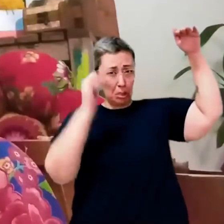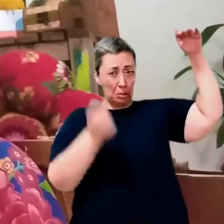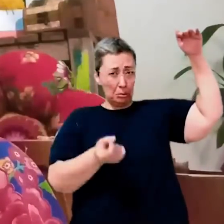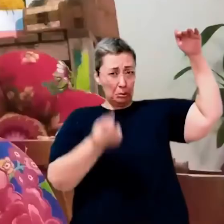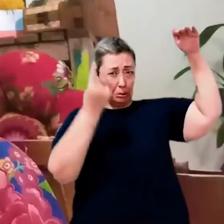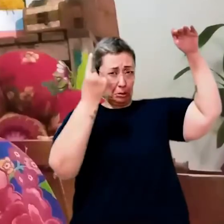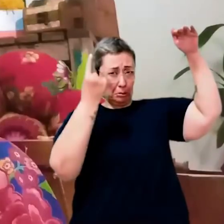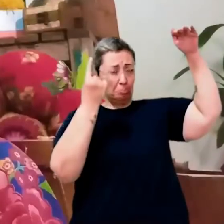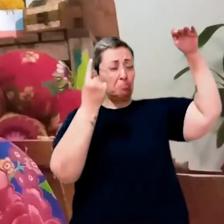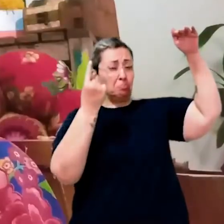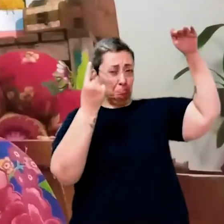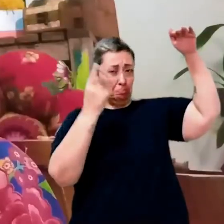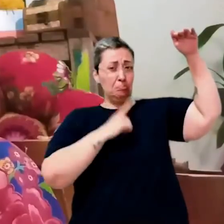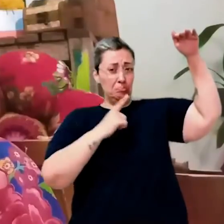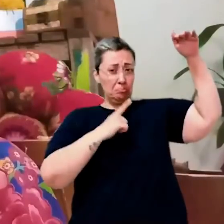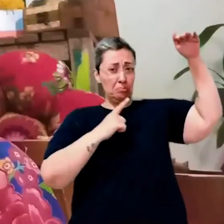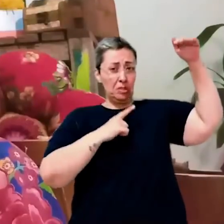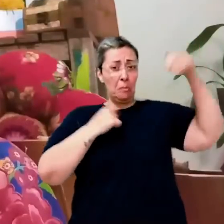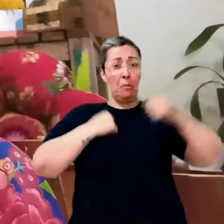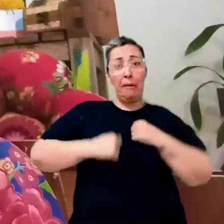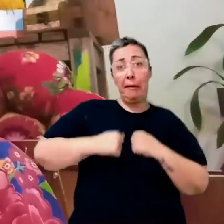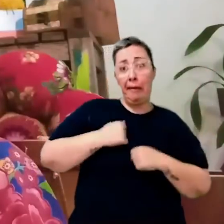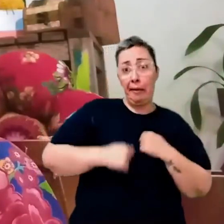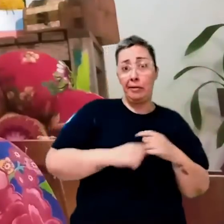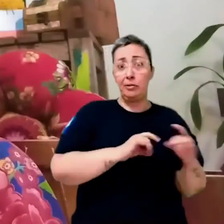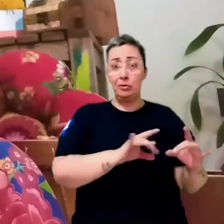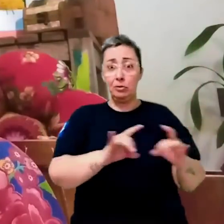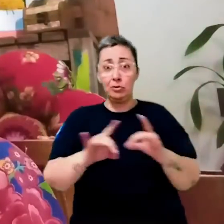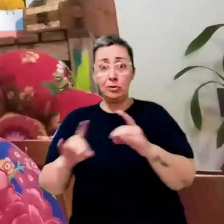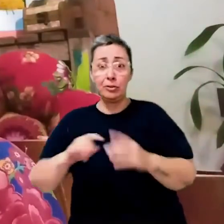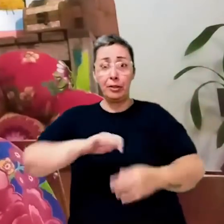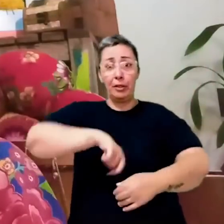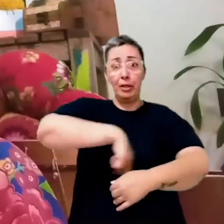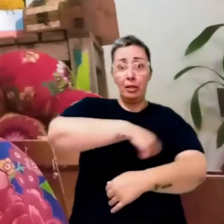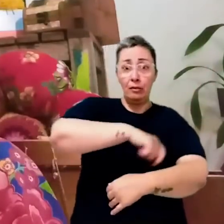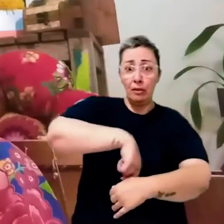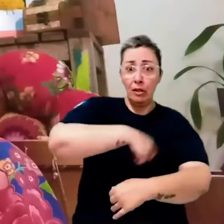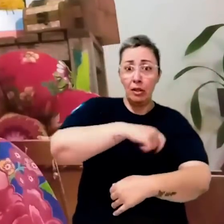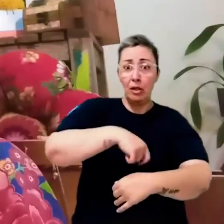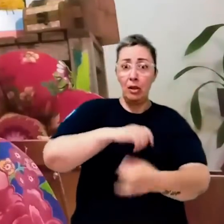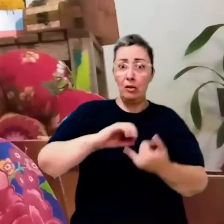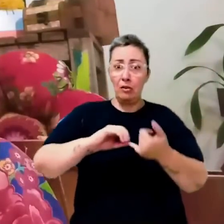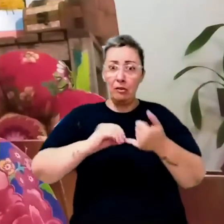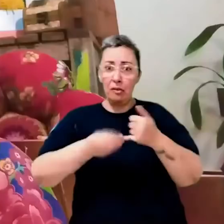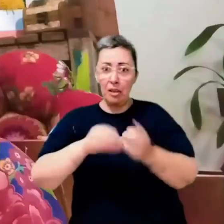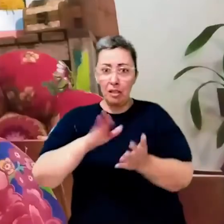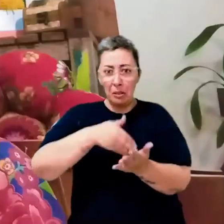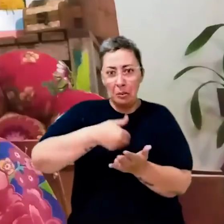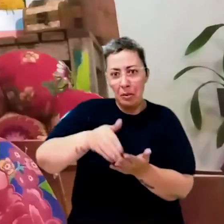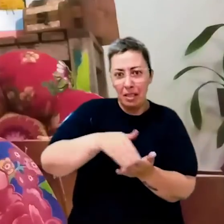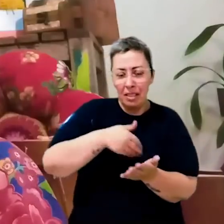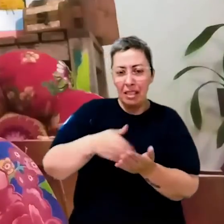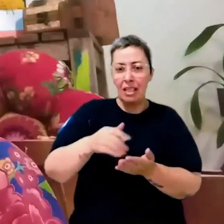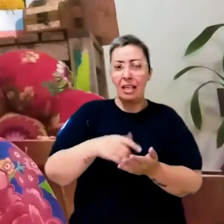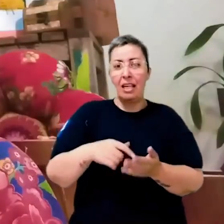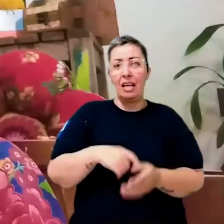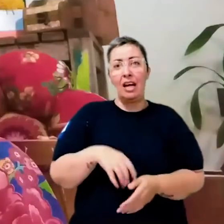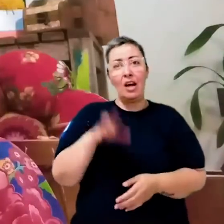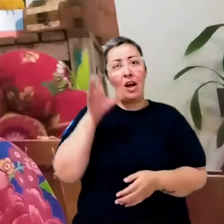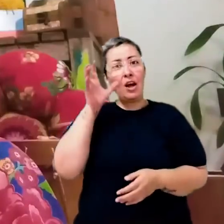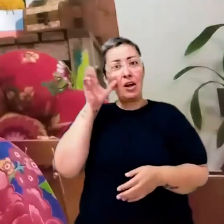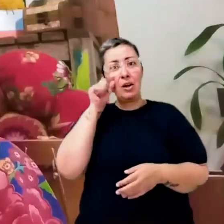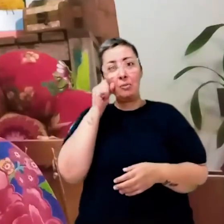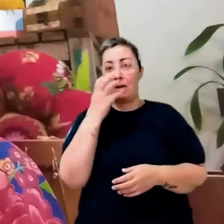estranhas na cabeça. Tomar banho todos os dias, cozinhar fava na manteiga, dormir sem o